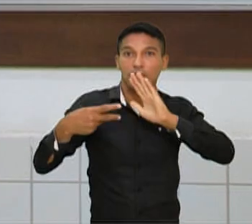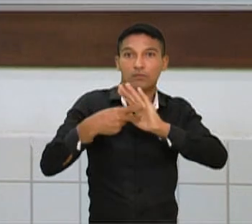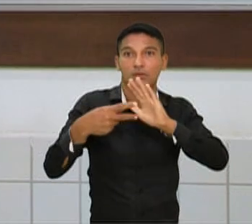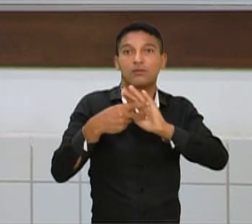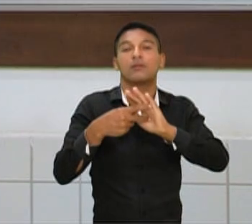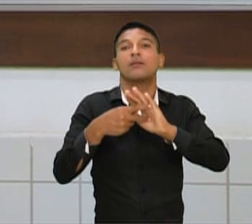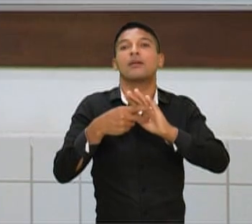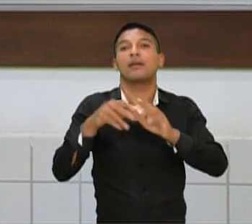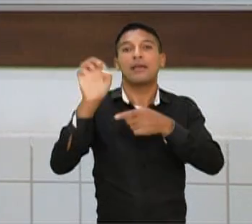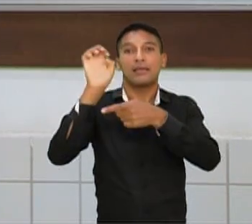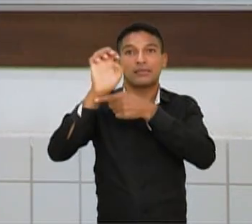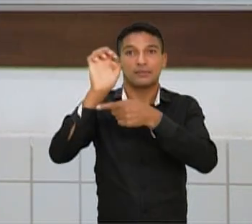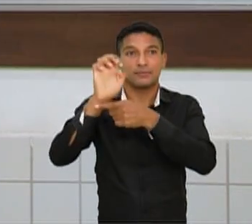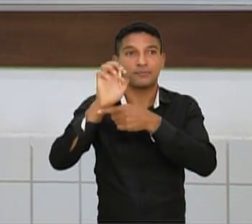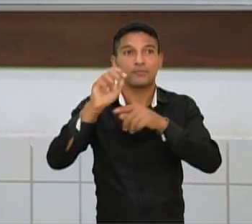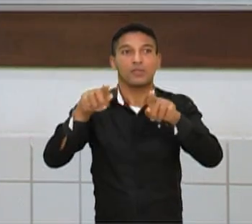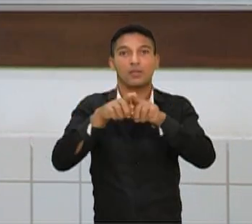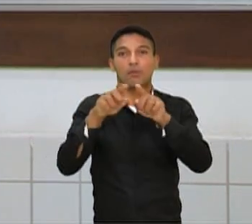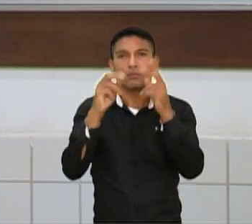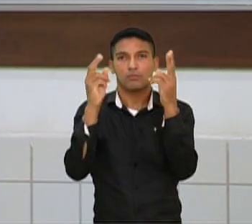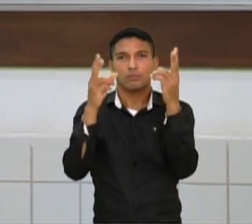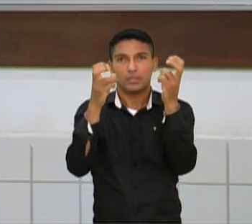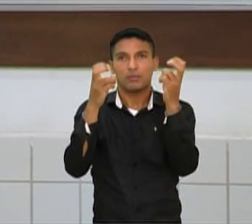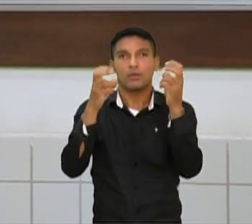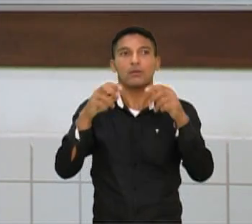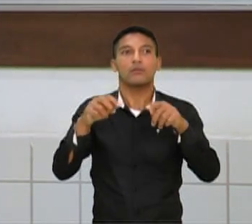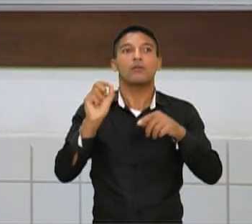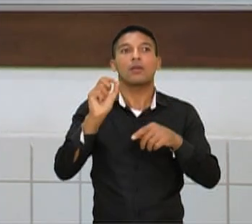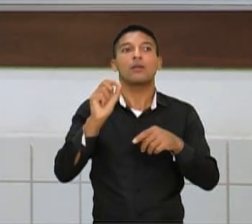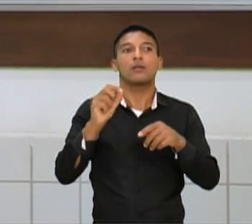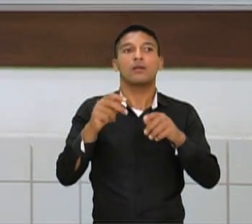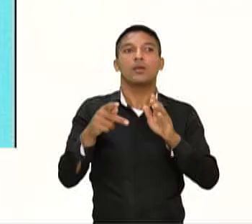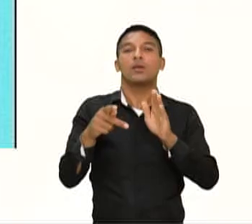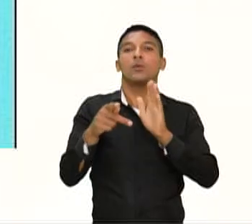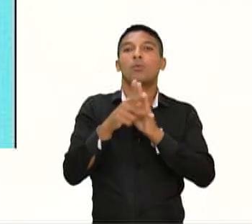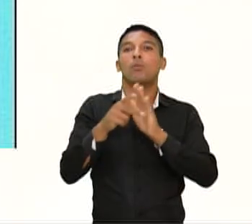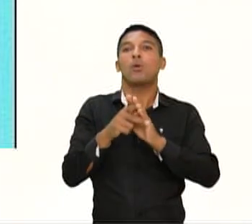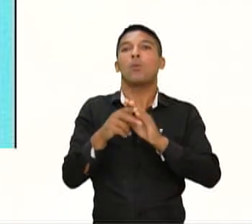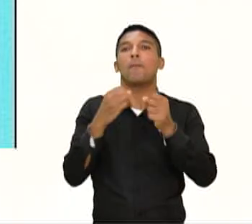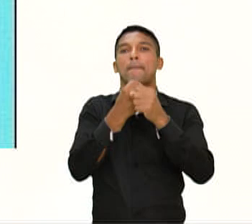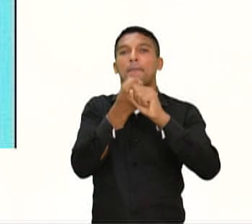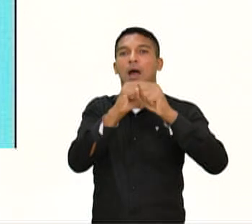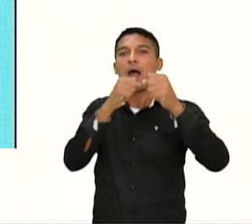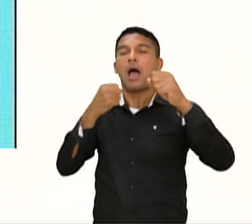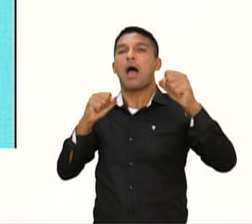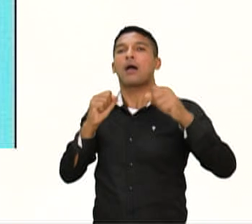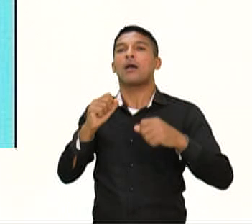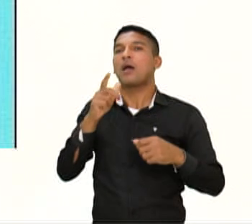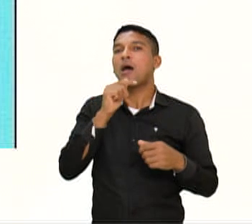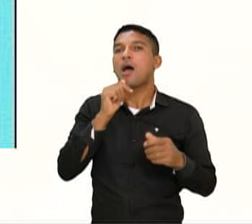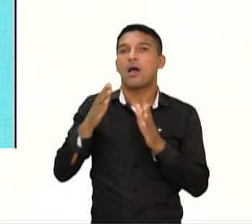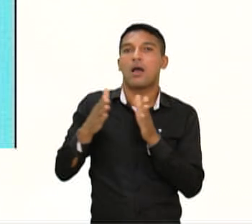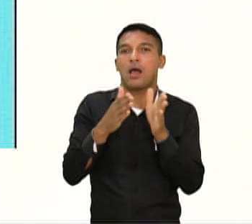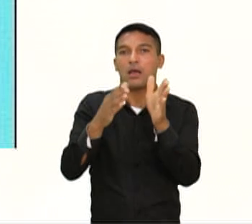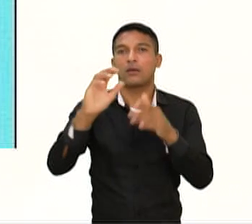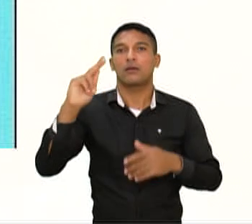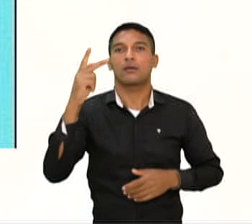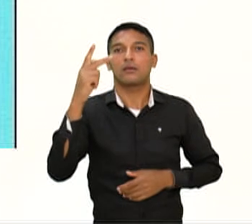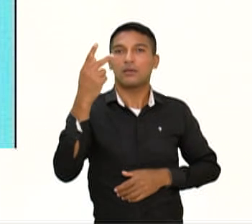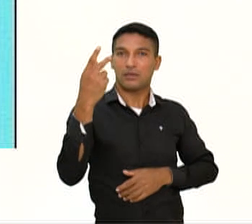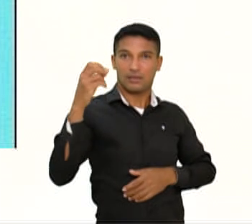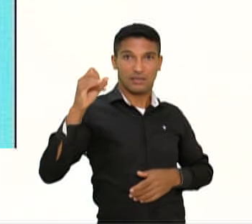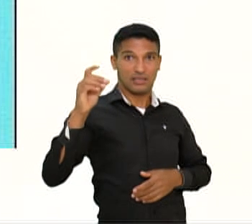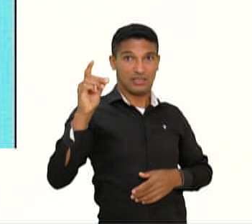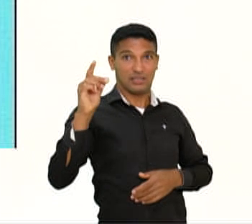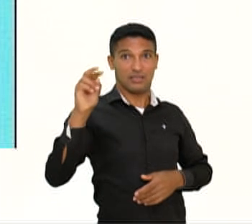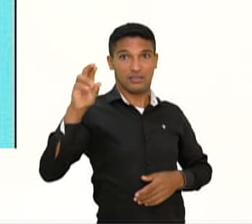percebemos a dimensão hidrográfica do nosso estado, que é um recurso que o Brasil optou no que diz respeito à